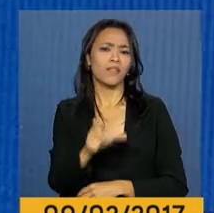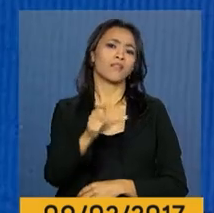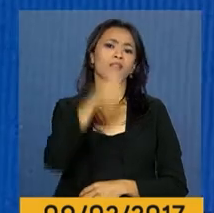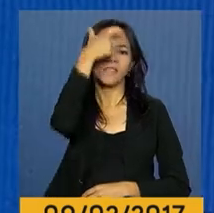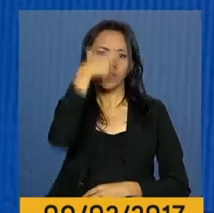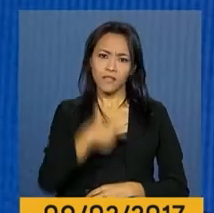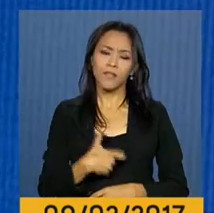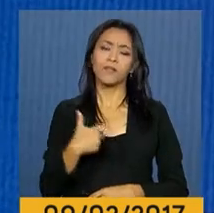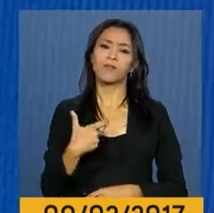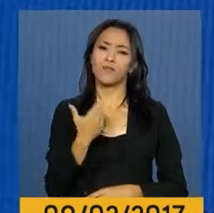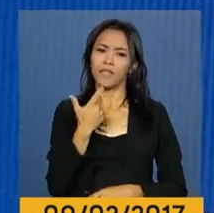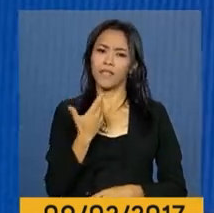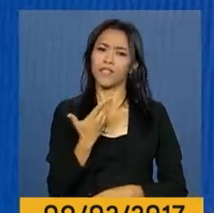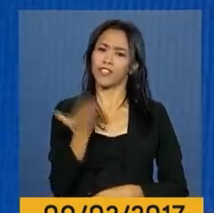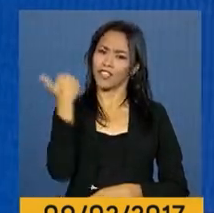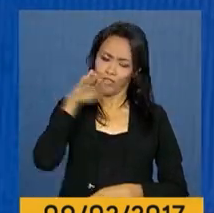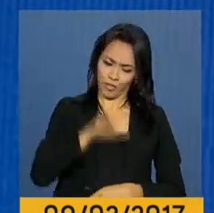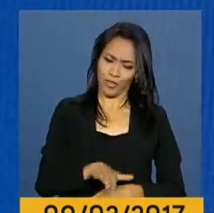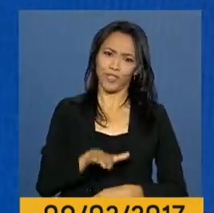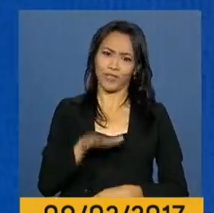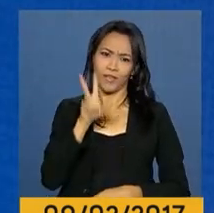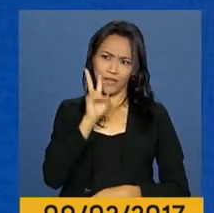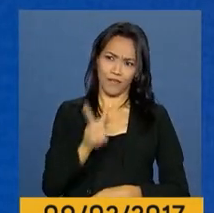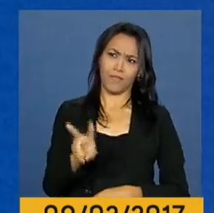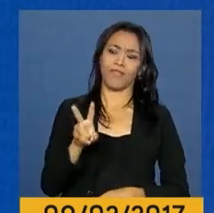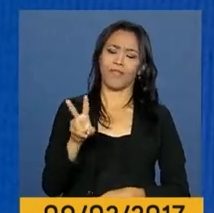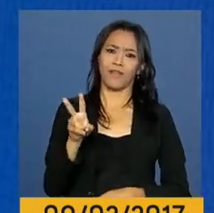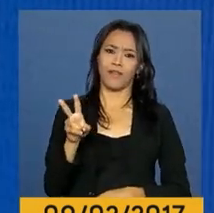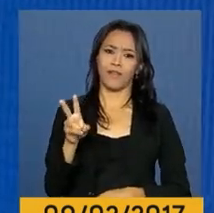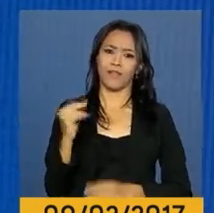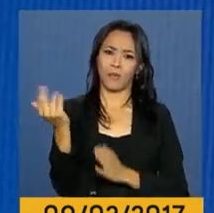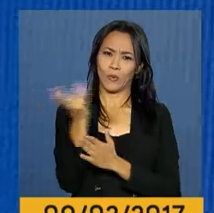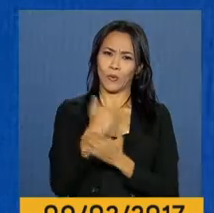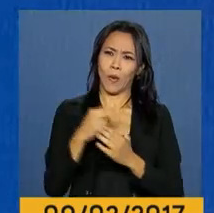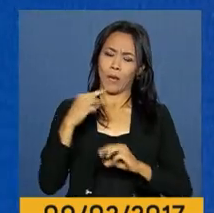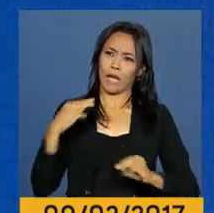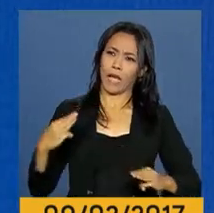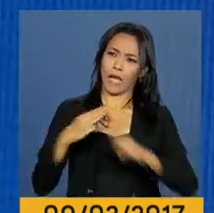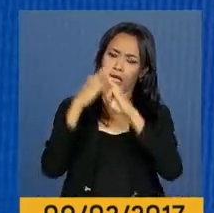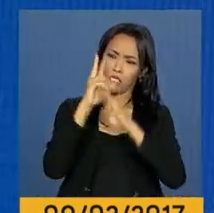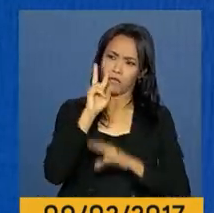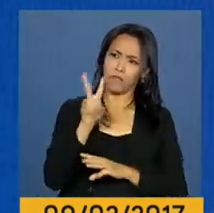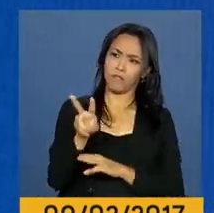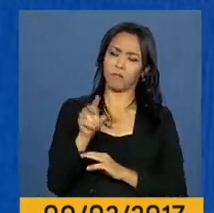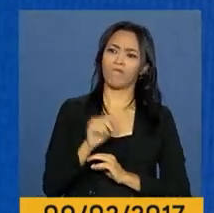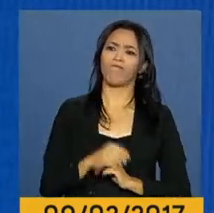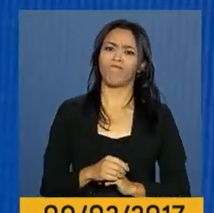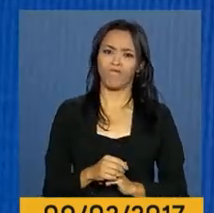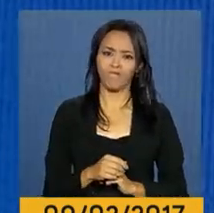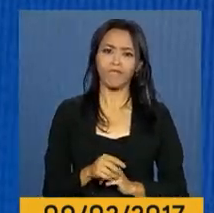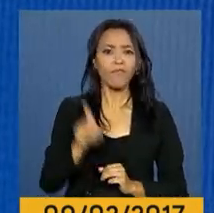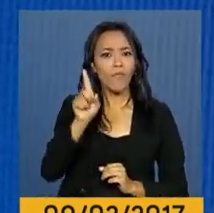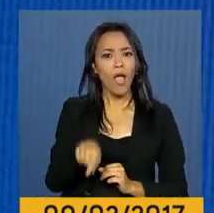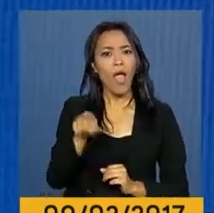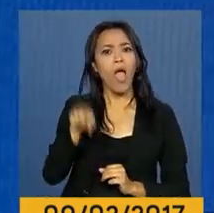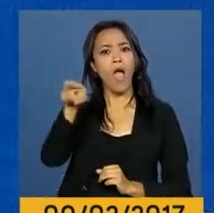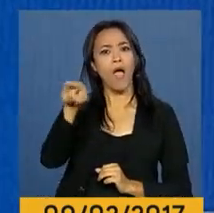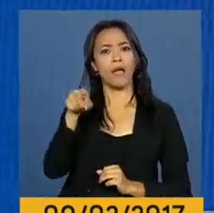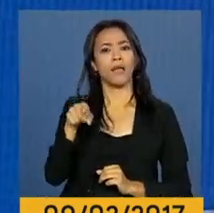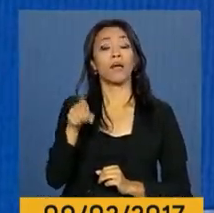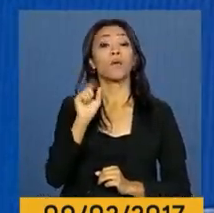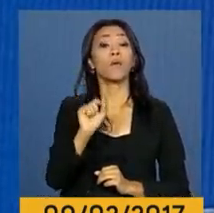desde menino sempre me pareceu evidentemente que a Caixa Econômica Federal era uma instituição